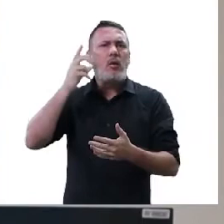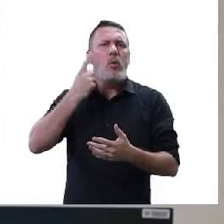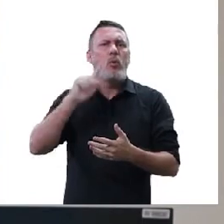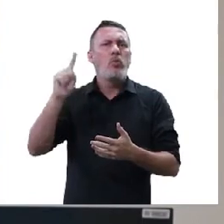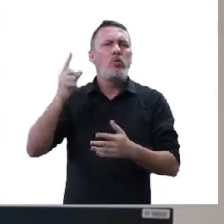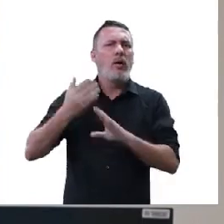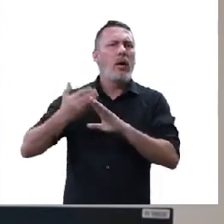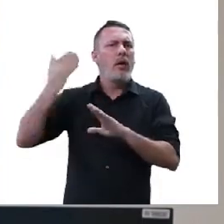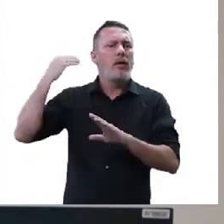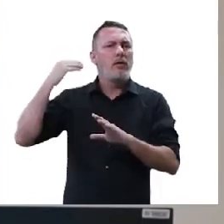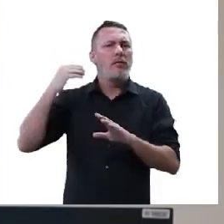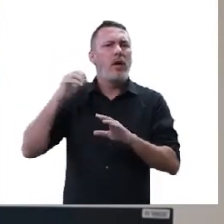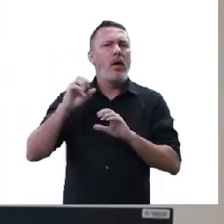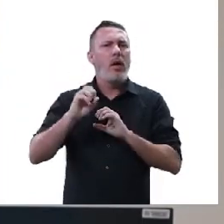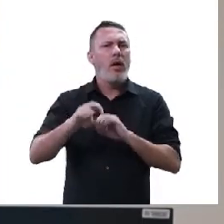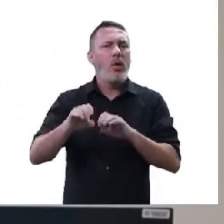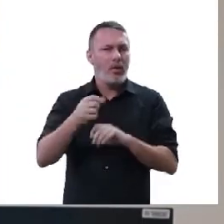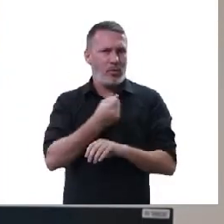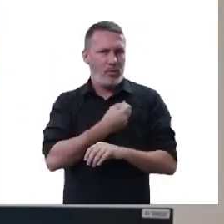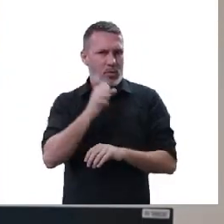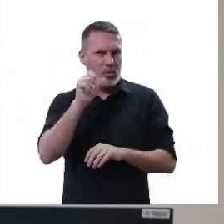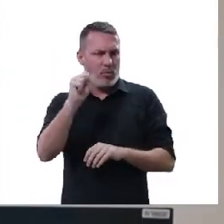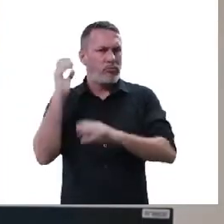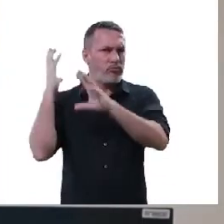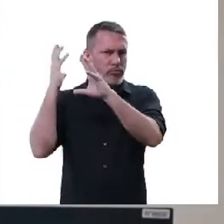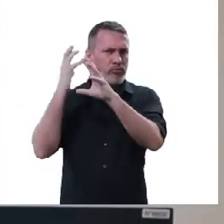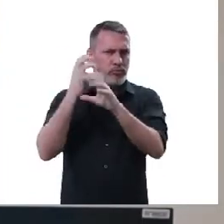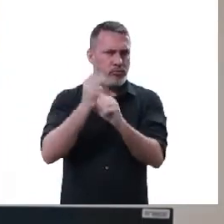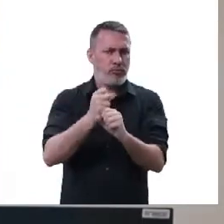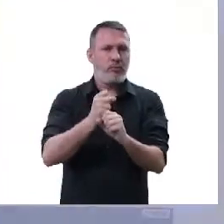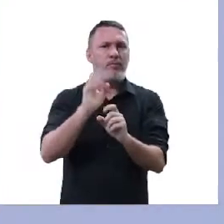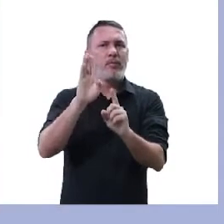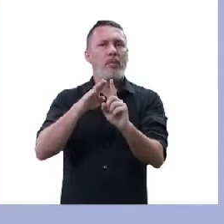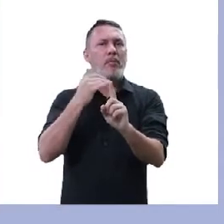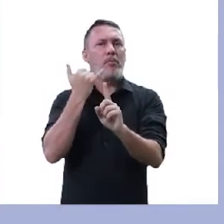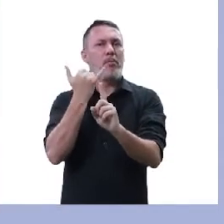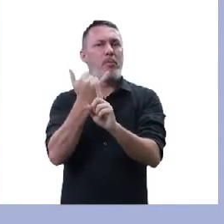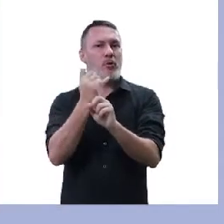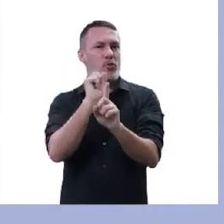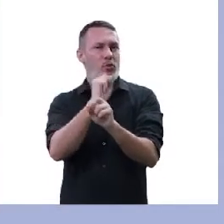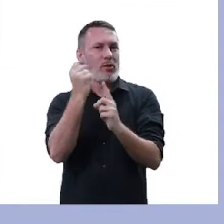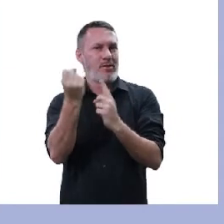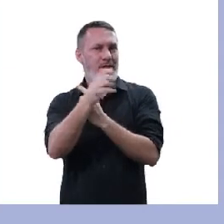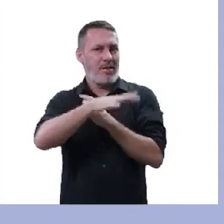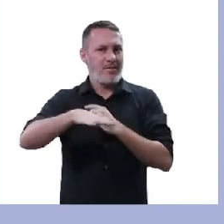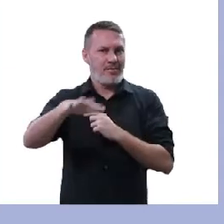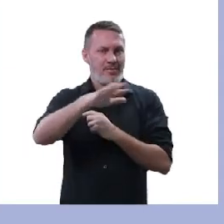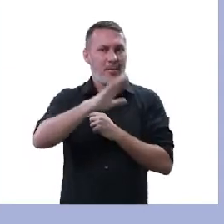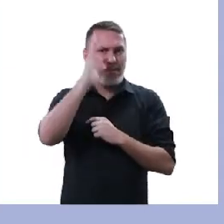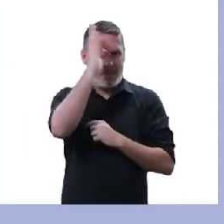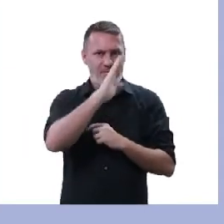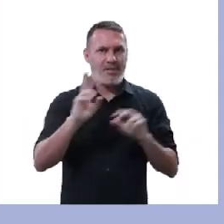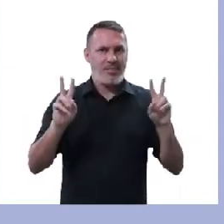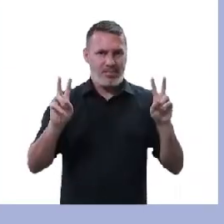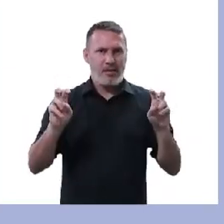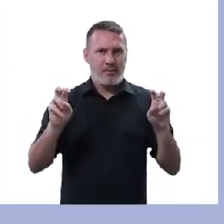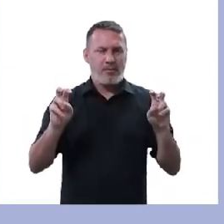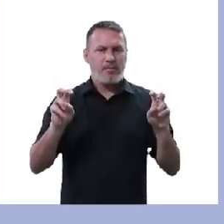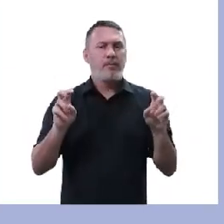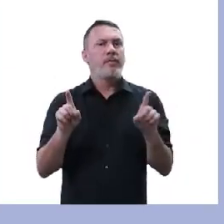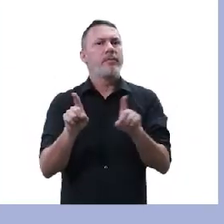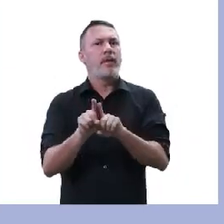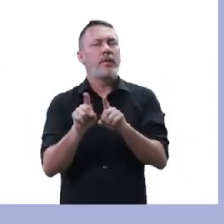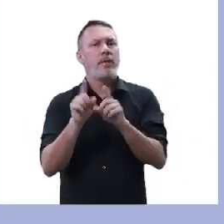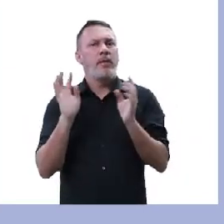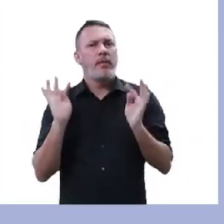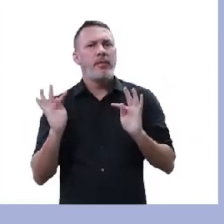falamos na última aula, na nossa aula 8. A aula 8 falamos sobre o bullying na sociedade brasileira. Falamos sobre